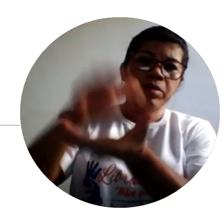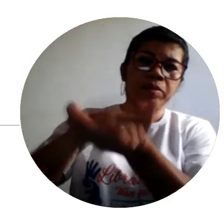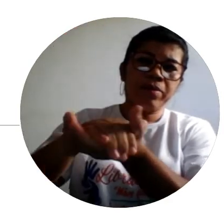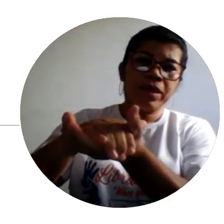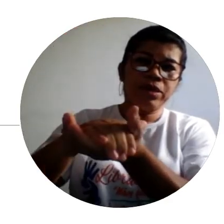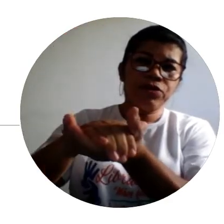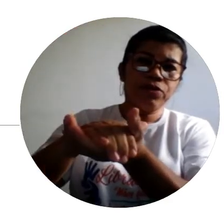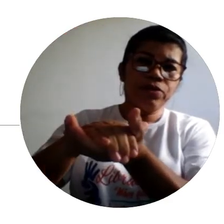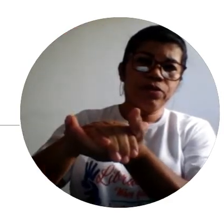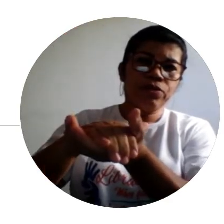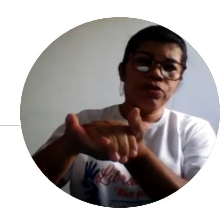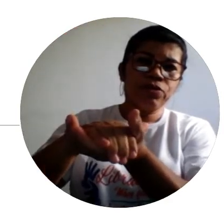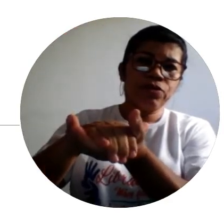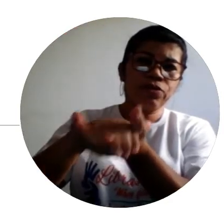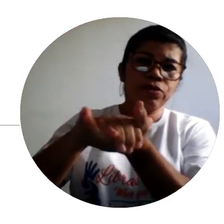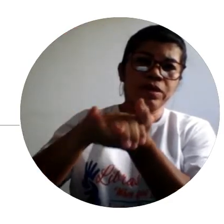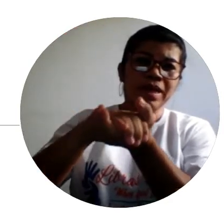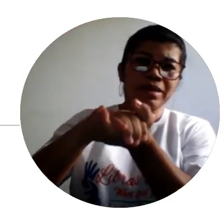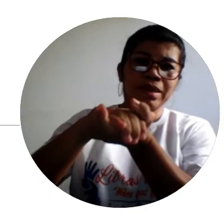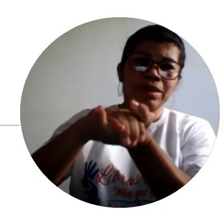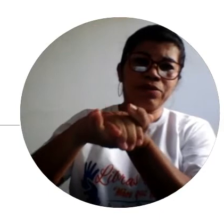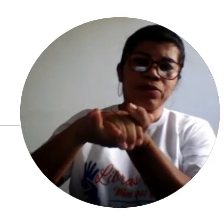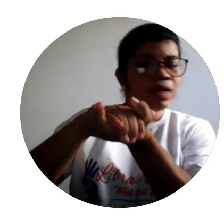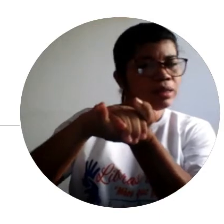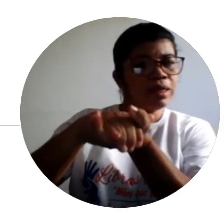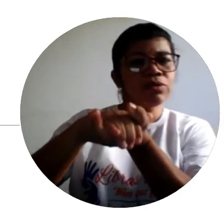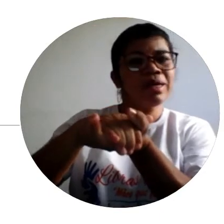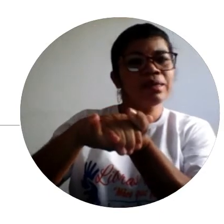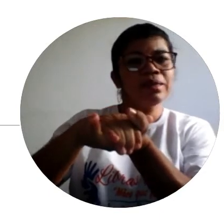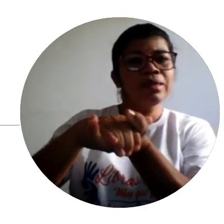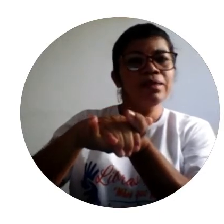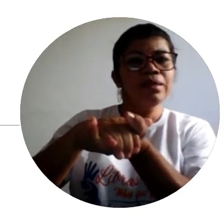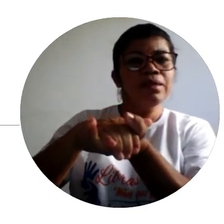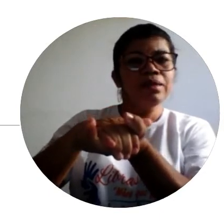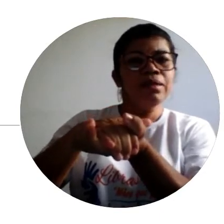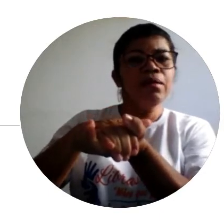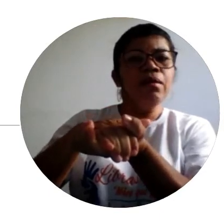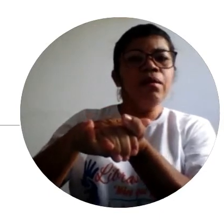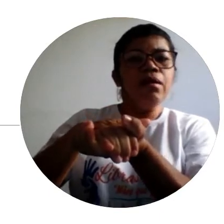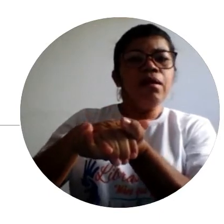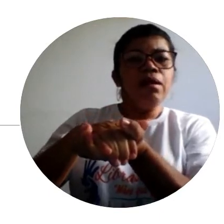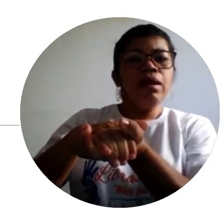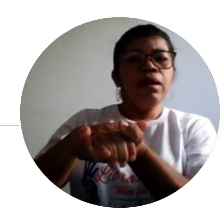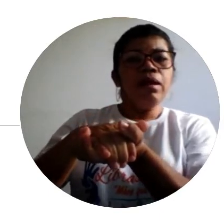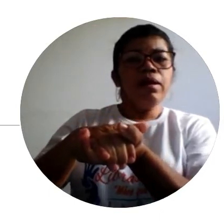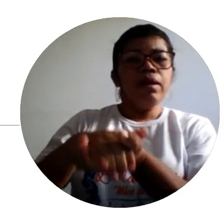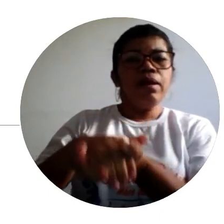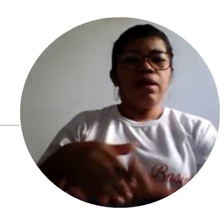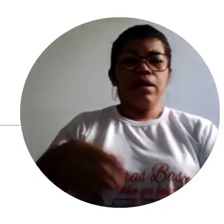de cima para baixo, juntou, tô dizendo casado, casado, casada, né?